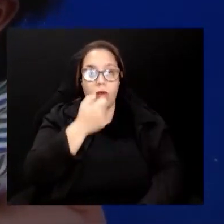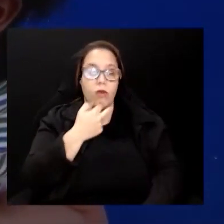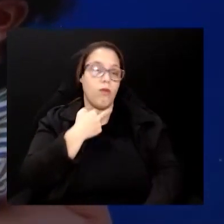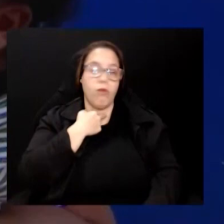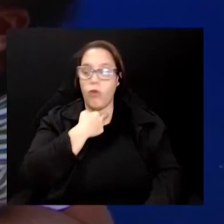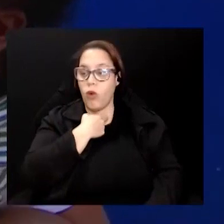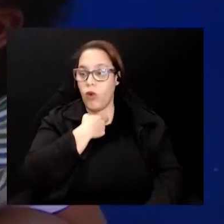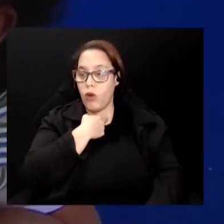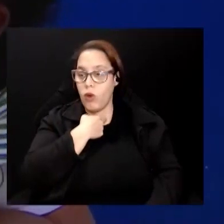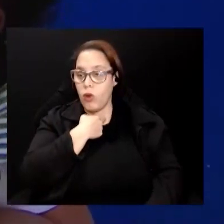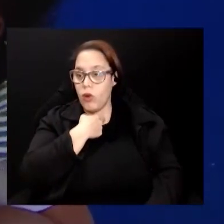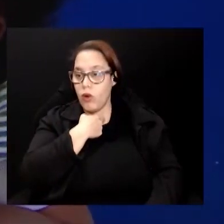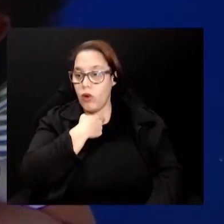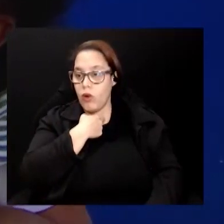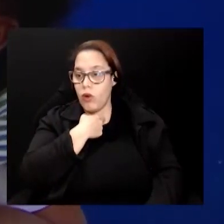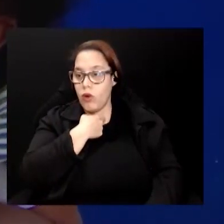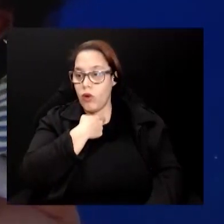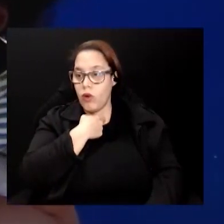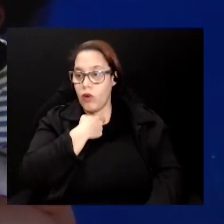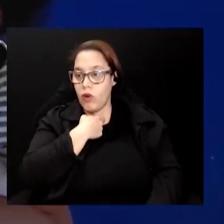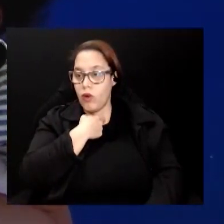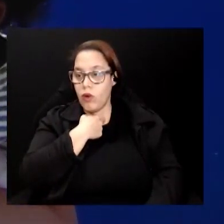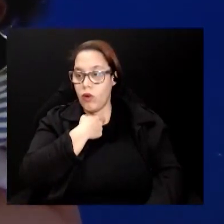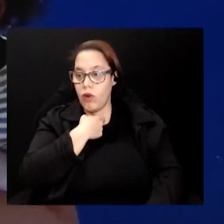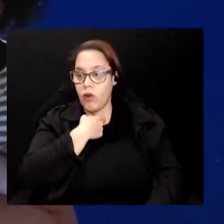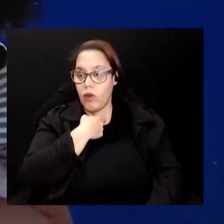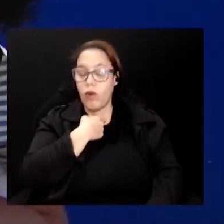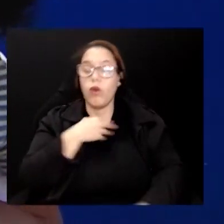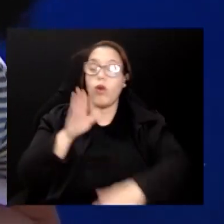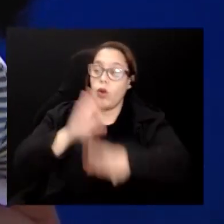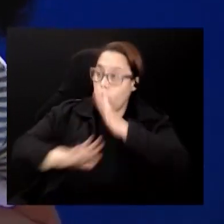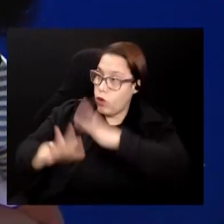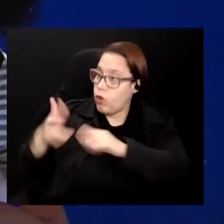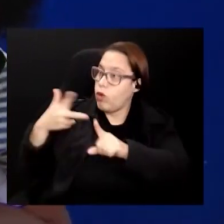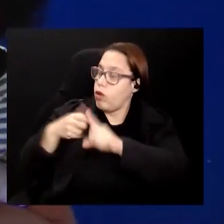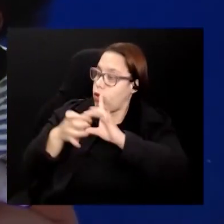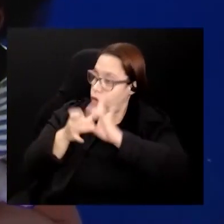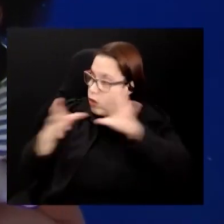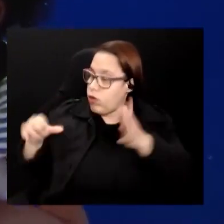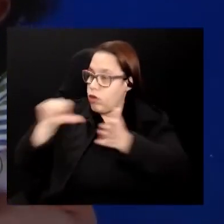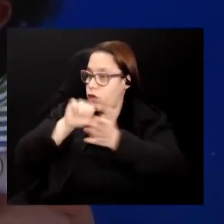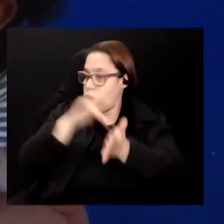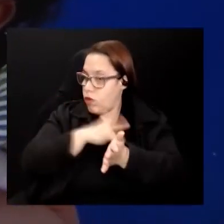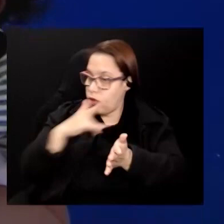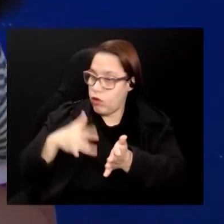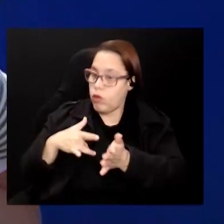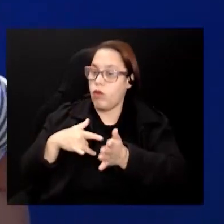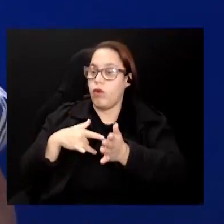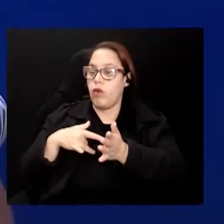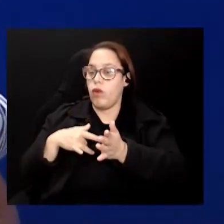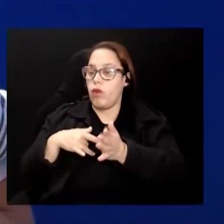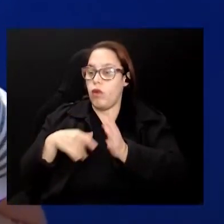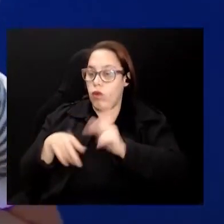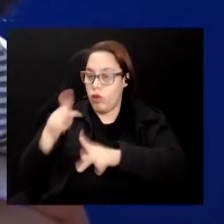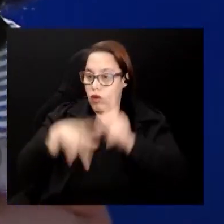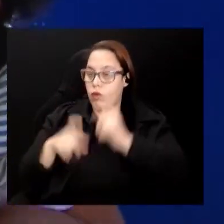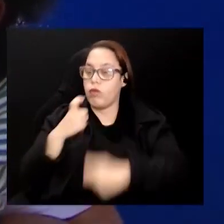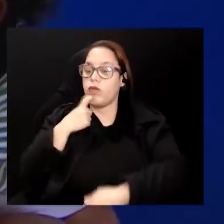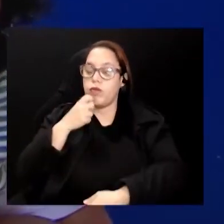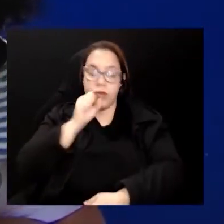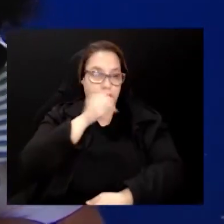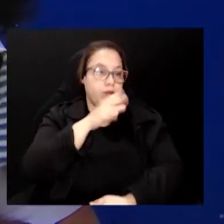muito cuidado. E também é bom que a vacina está disponível nos postos de saúde públicos de Campinas. Sim, demorou, mas conseguimos,